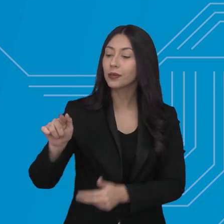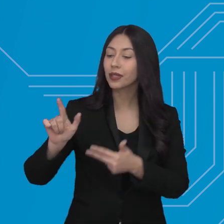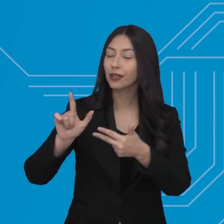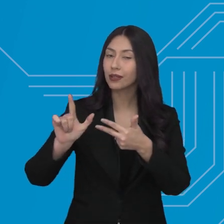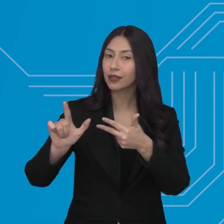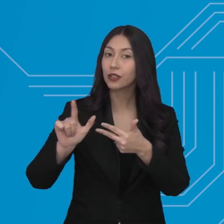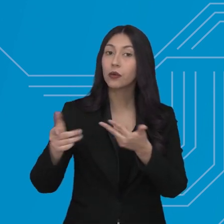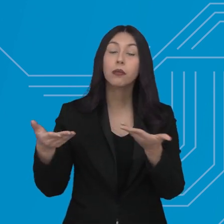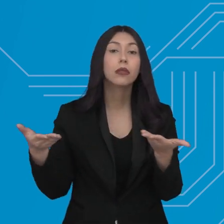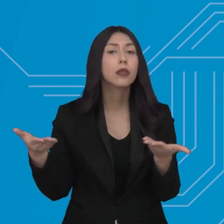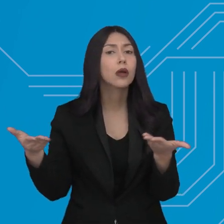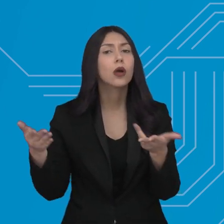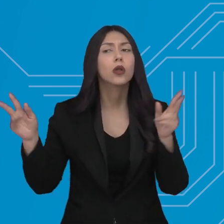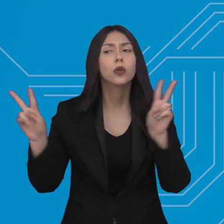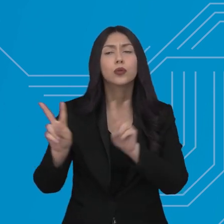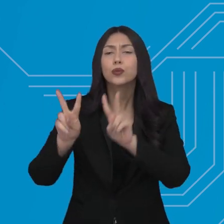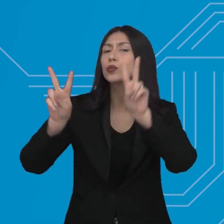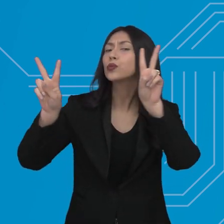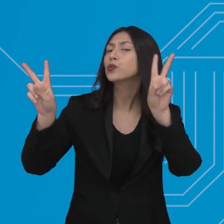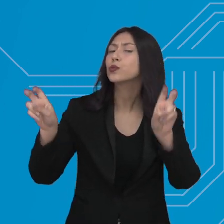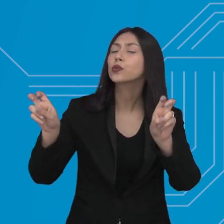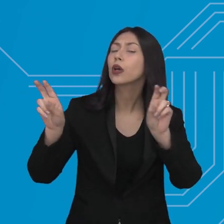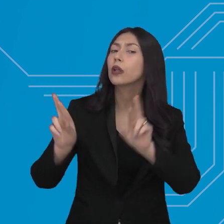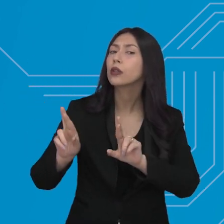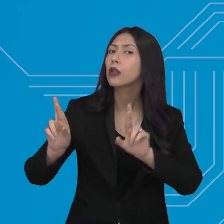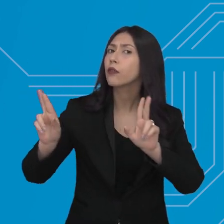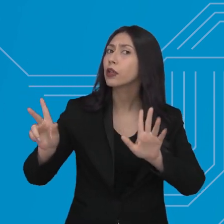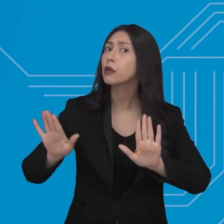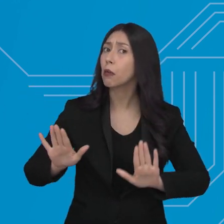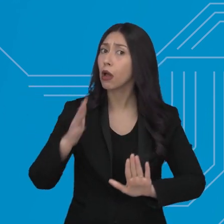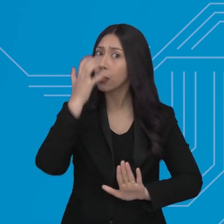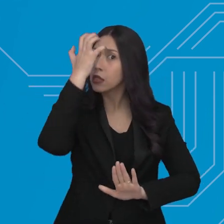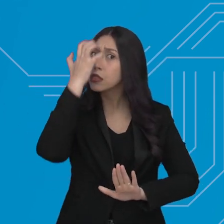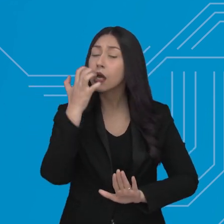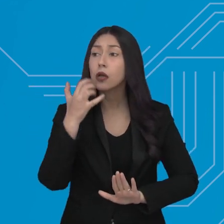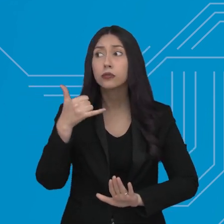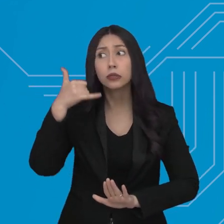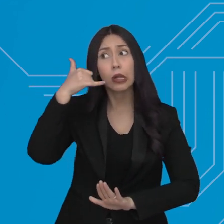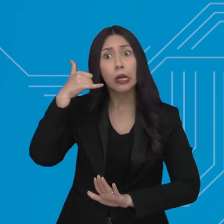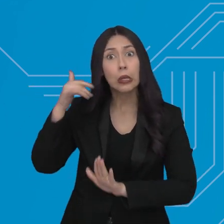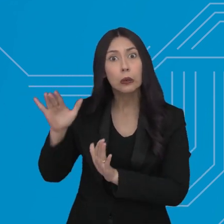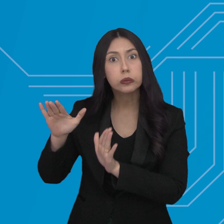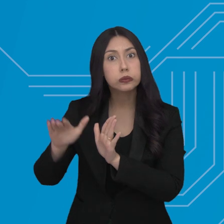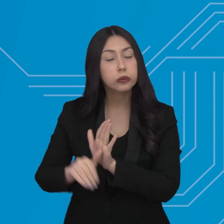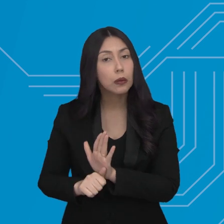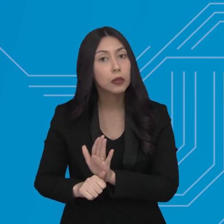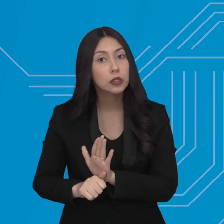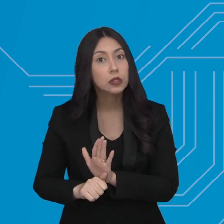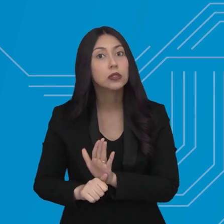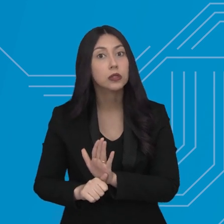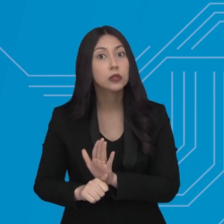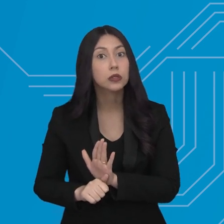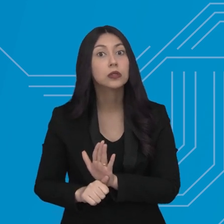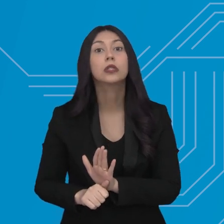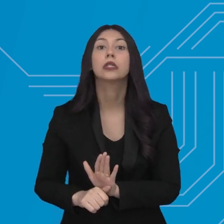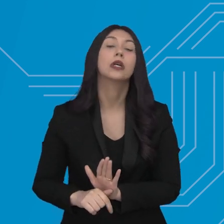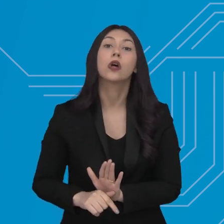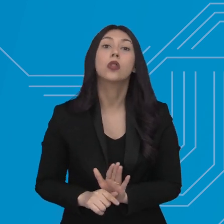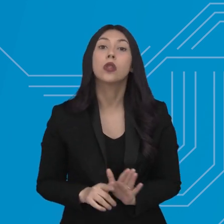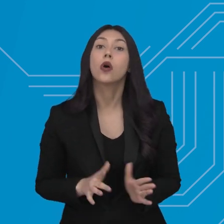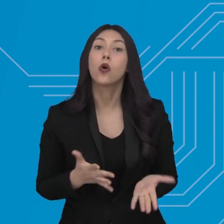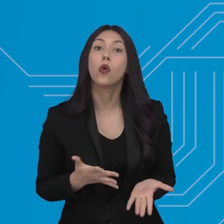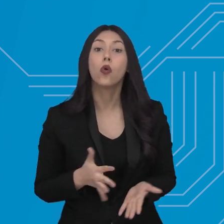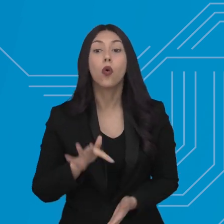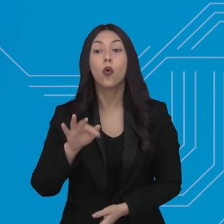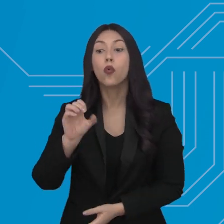Semana Legislativa agora para tratar de um outro assunto sério: roubo de celular. De acordo com o anuário